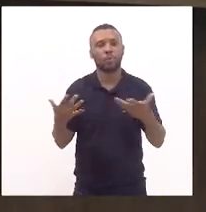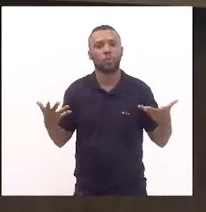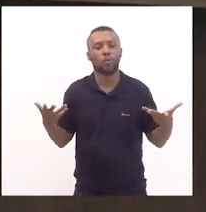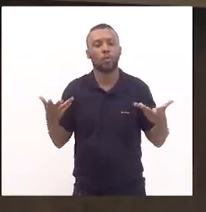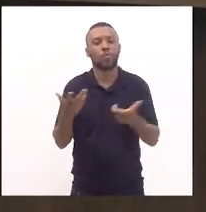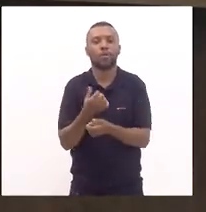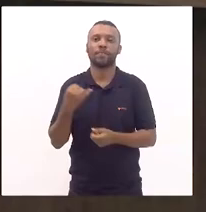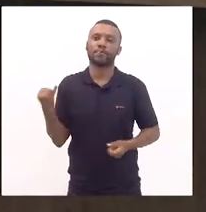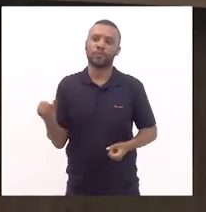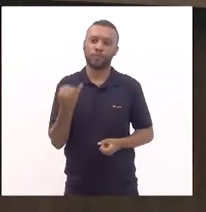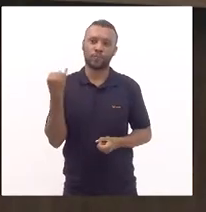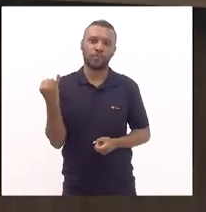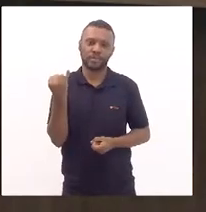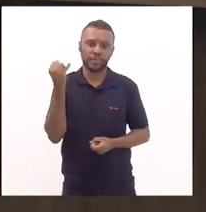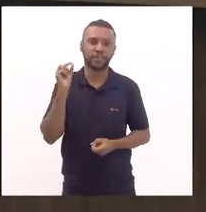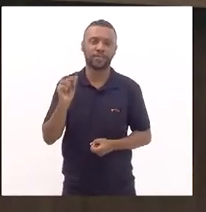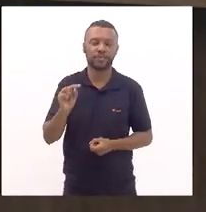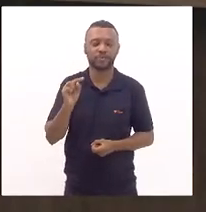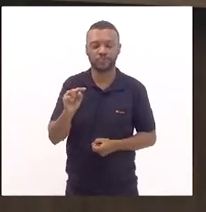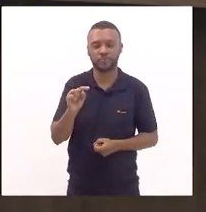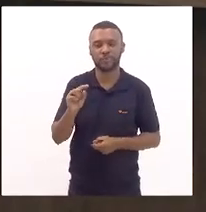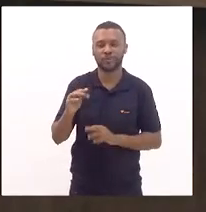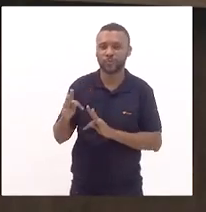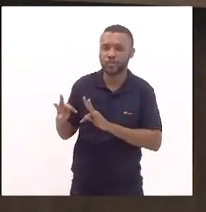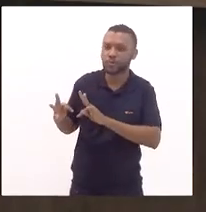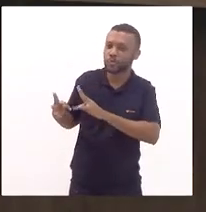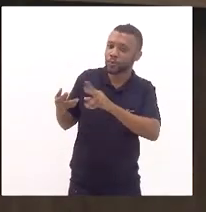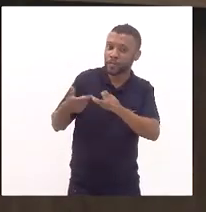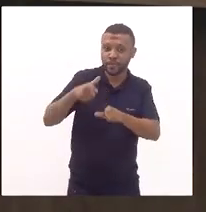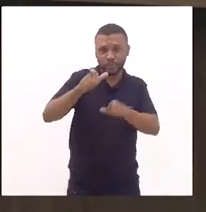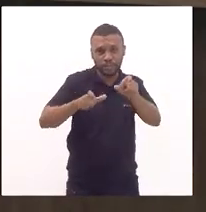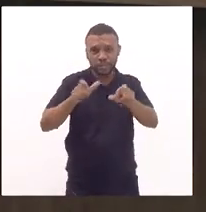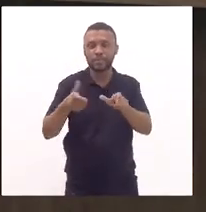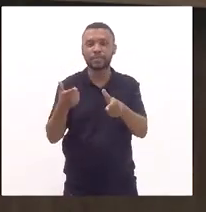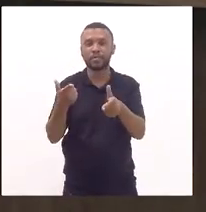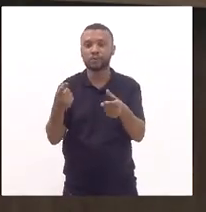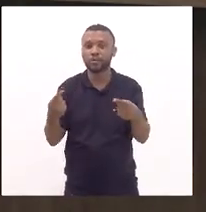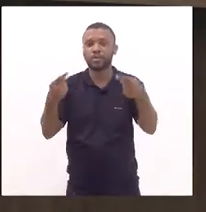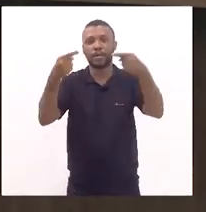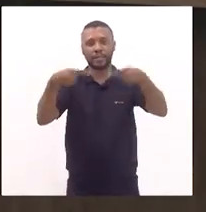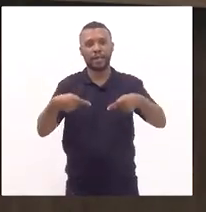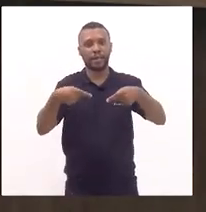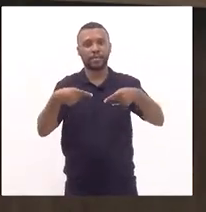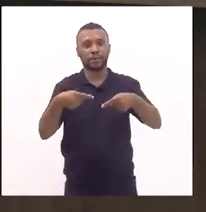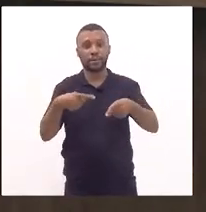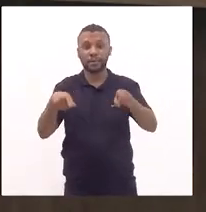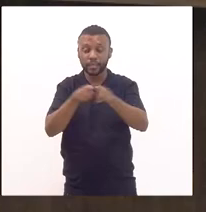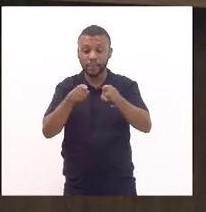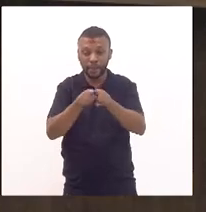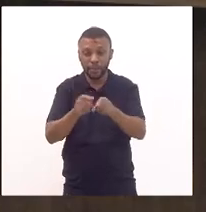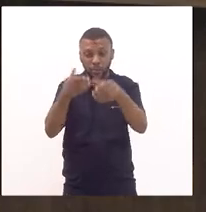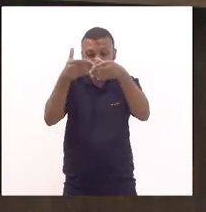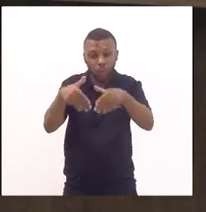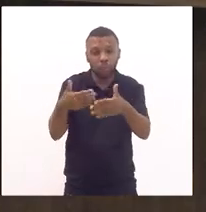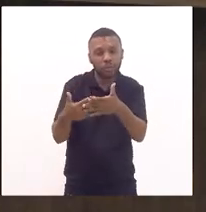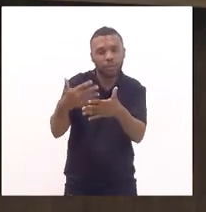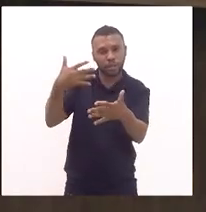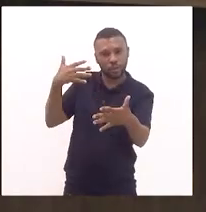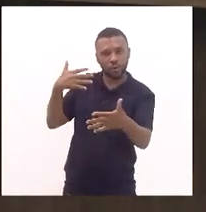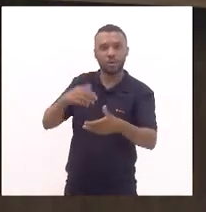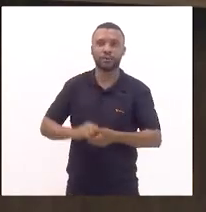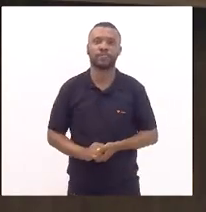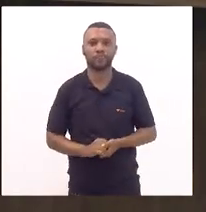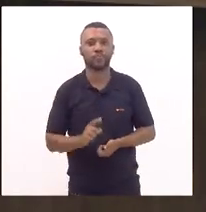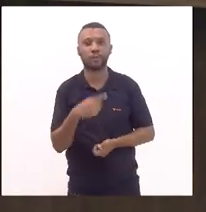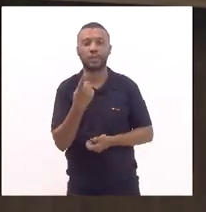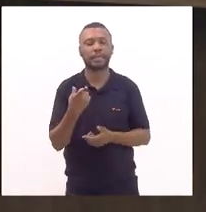muito importante com todos aqueles que estão participando desse certame e também aqueles dos certames anteriores. A gente está encaminhando